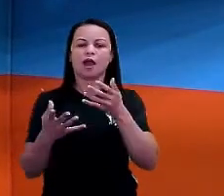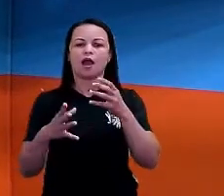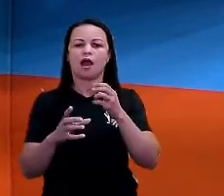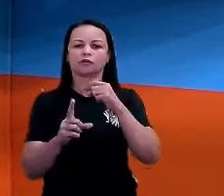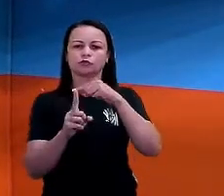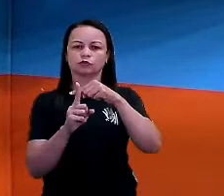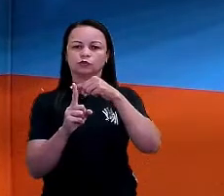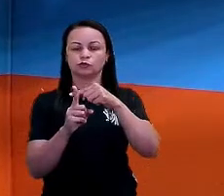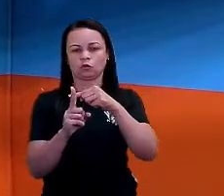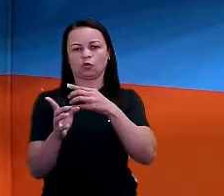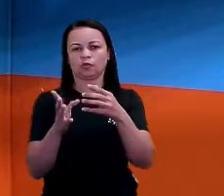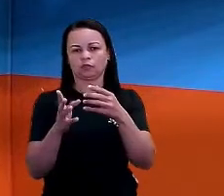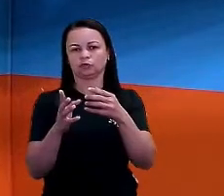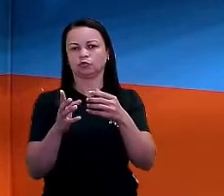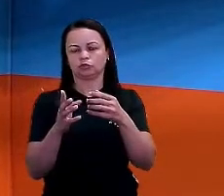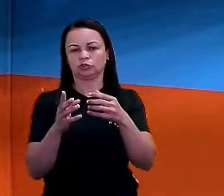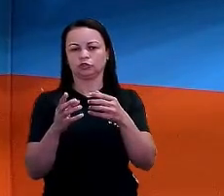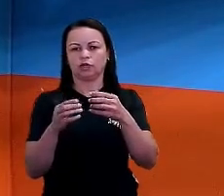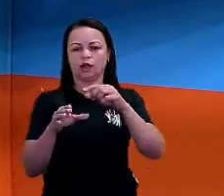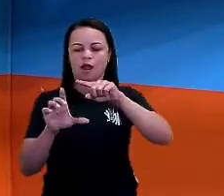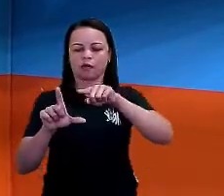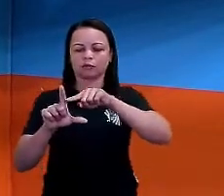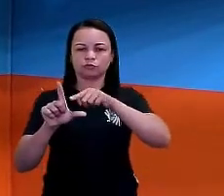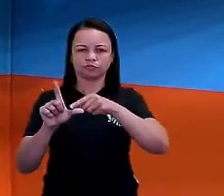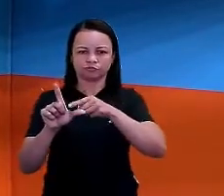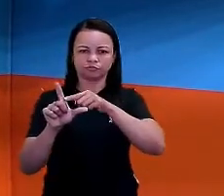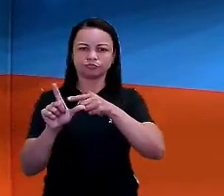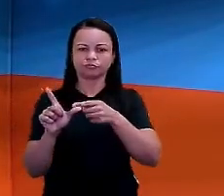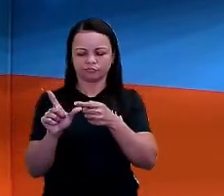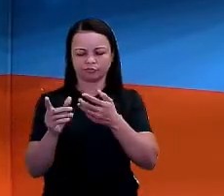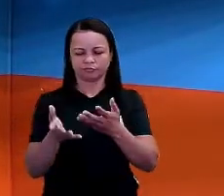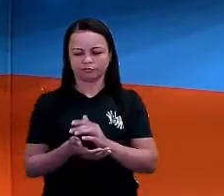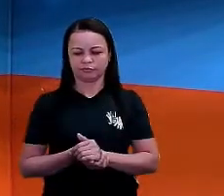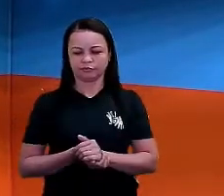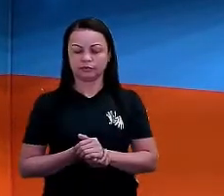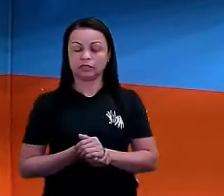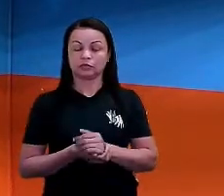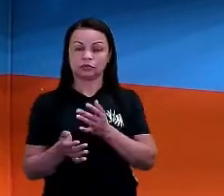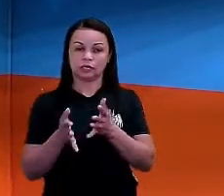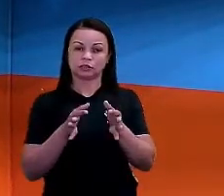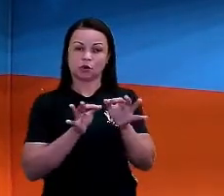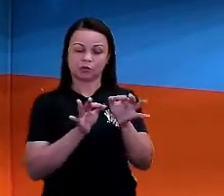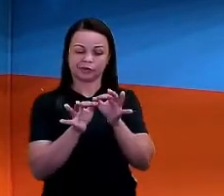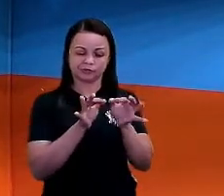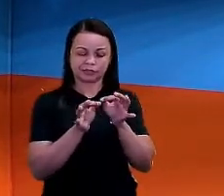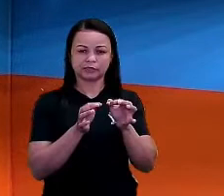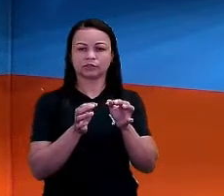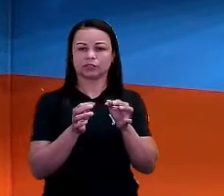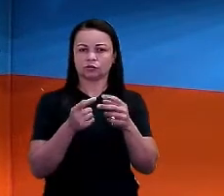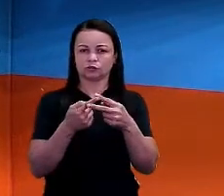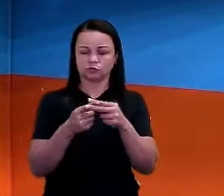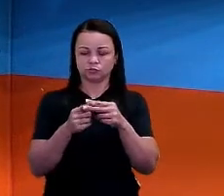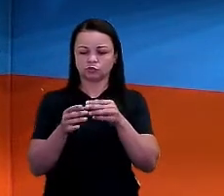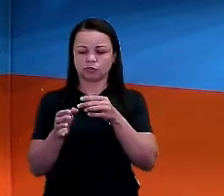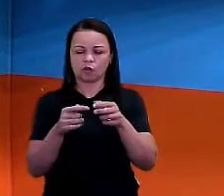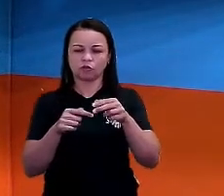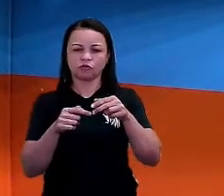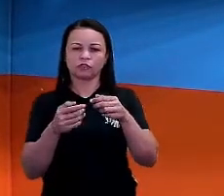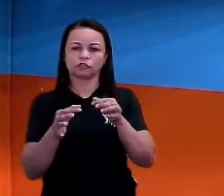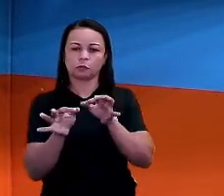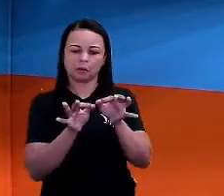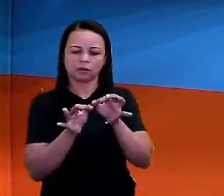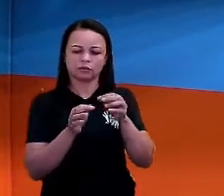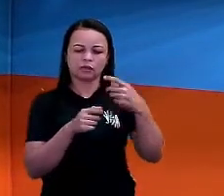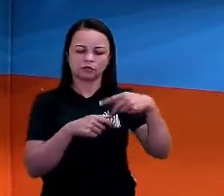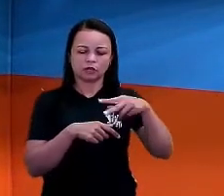internos de um polígono regular. Durante a elaboração de móveis planejados, um marceneiro recebeu uma encomenda